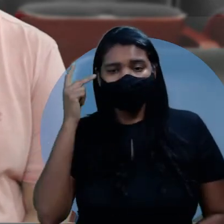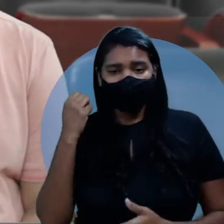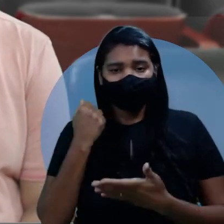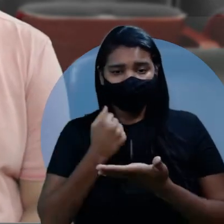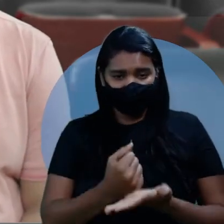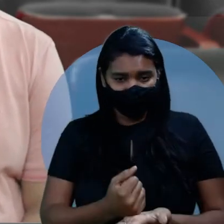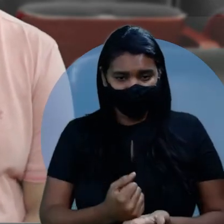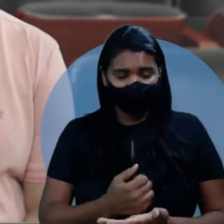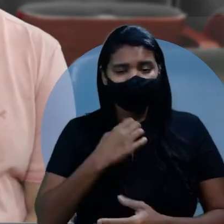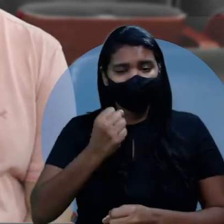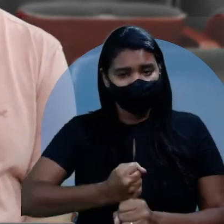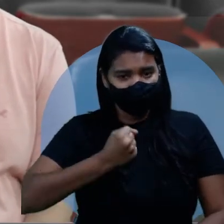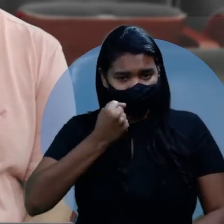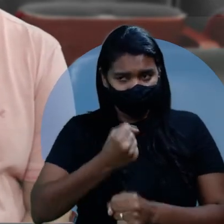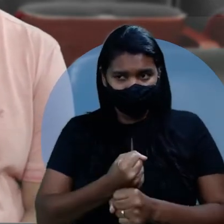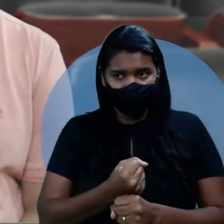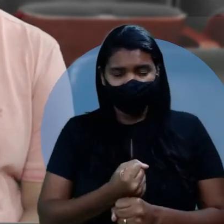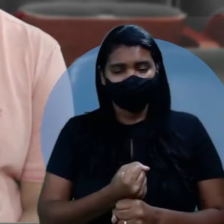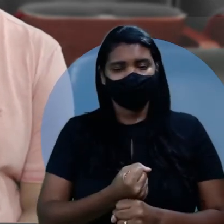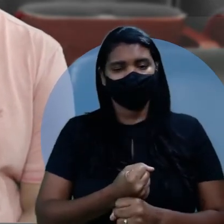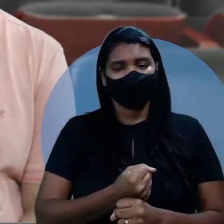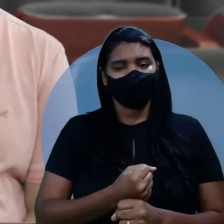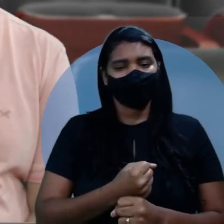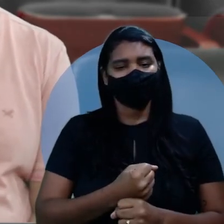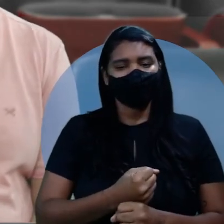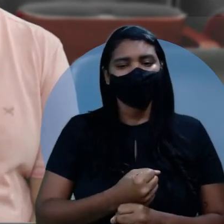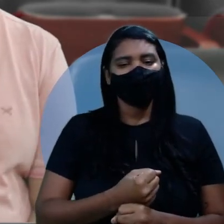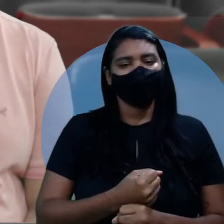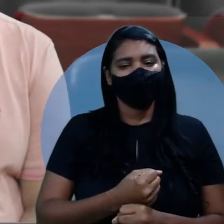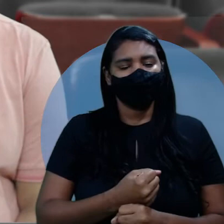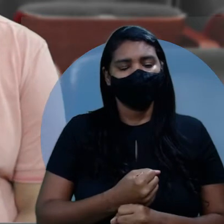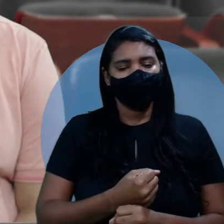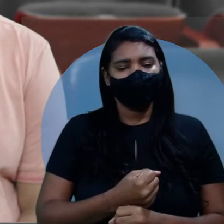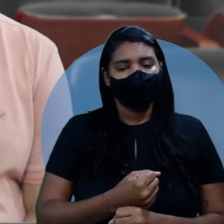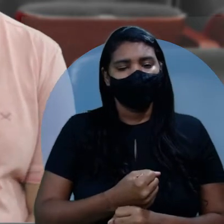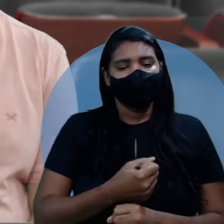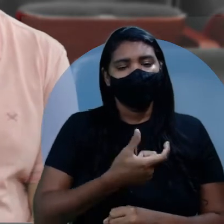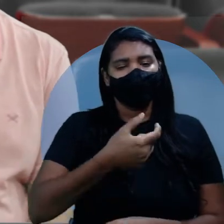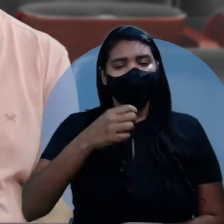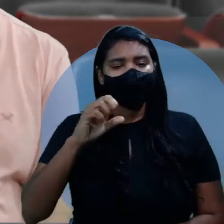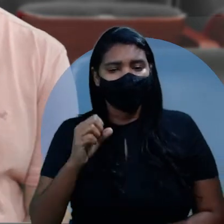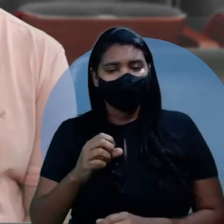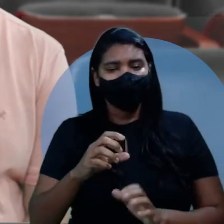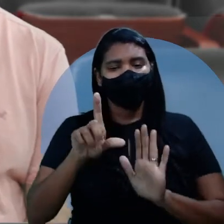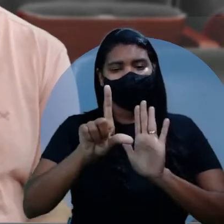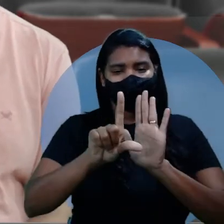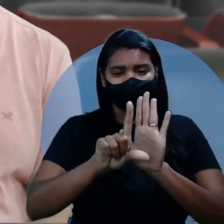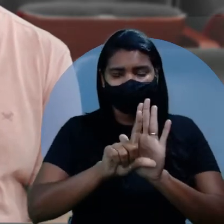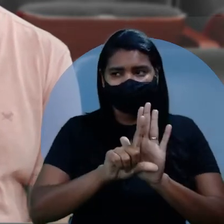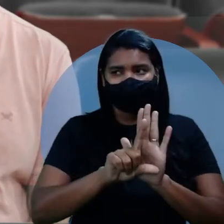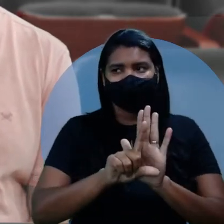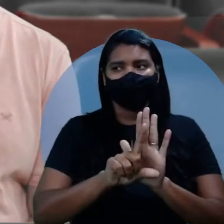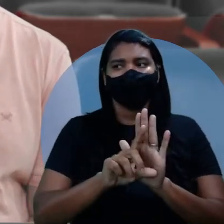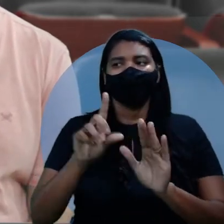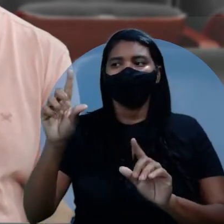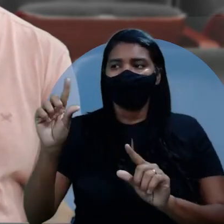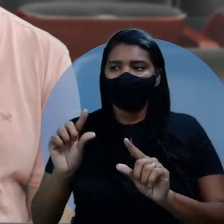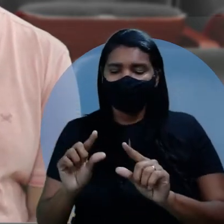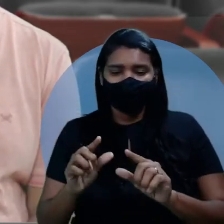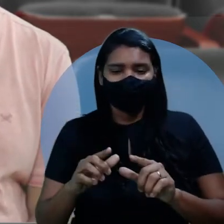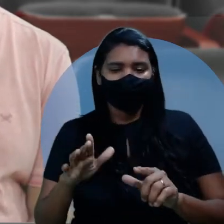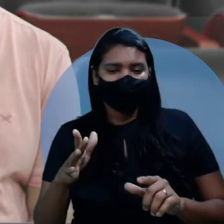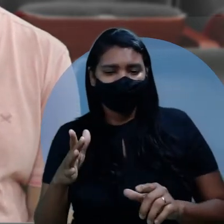quando teve a reforma em 2008, já sobre as novas leis, né, de acessibilidade e tal, reduziu-se a capacidade para em